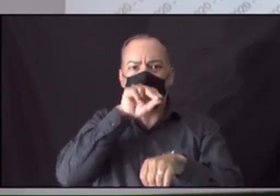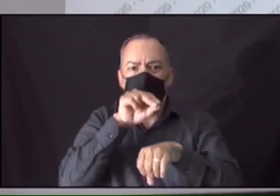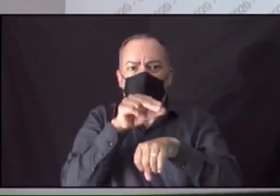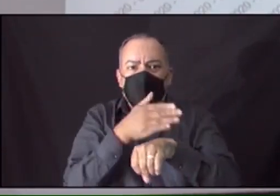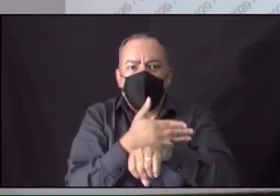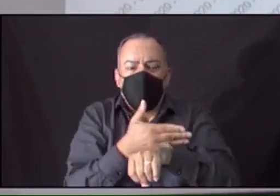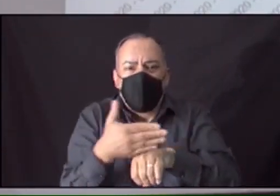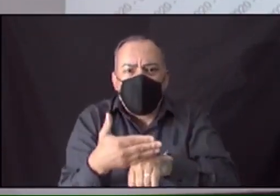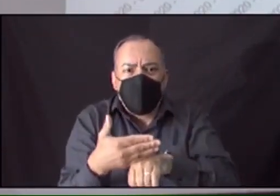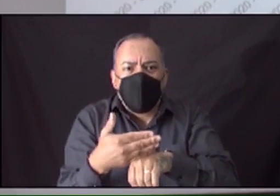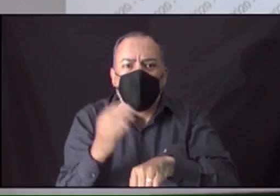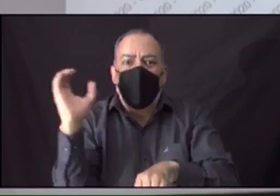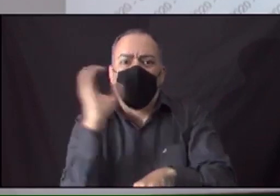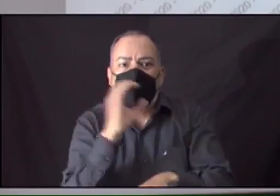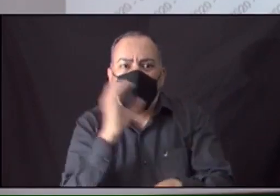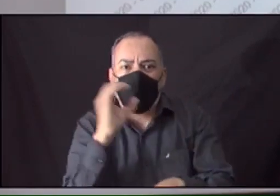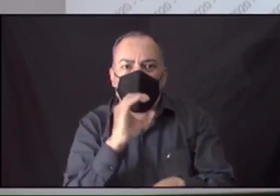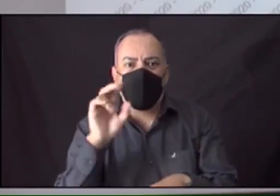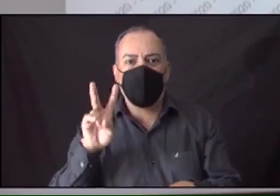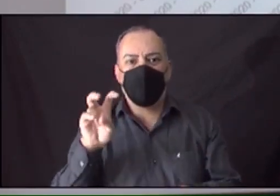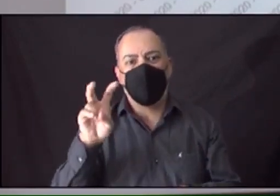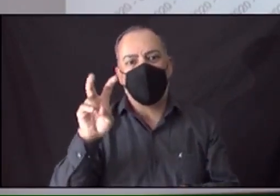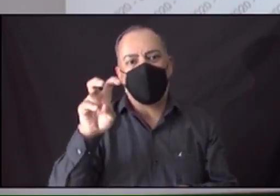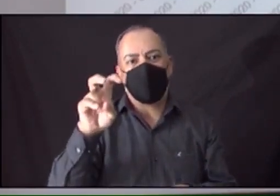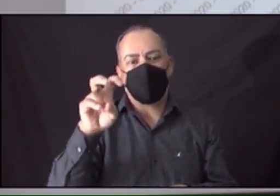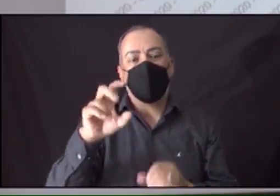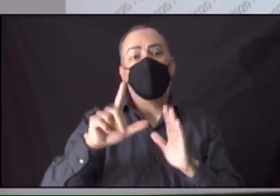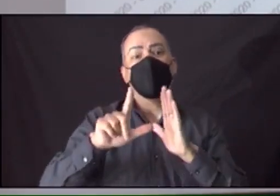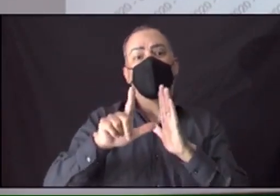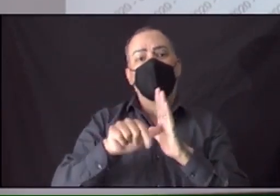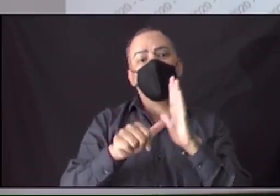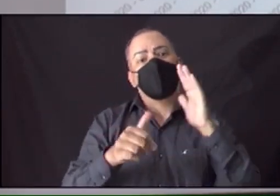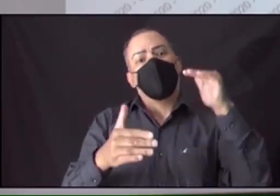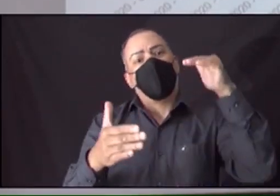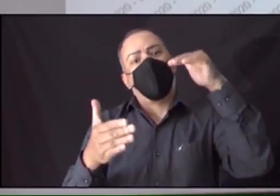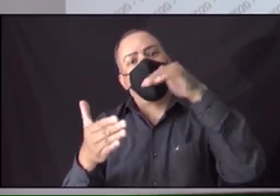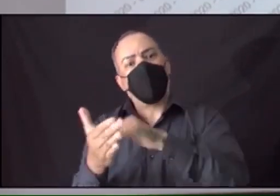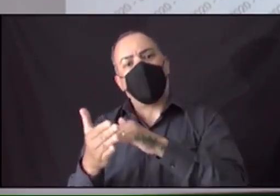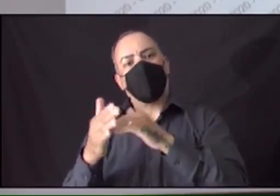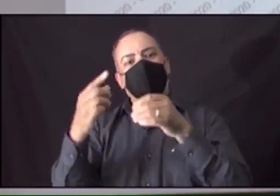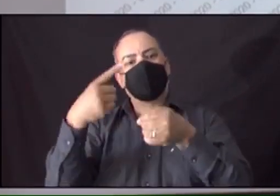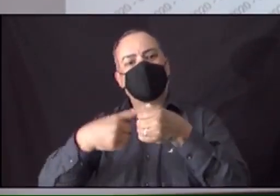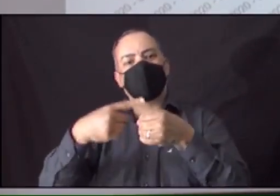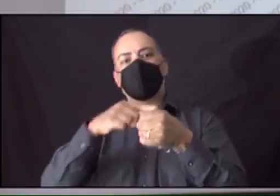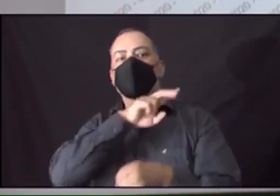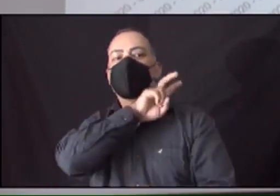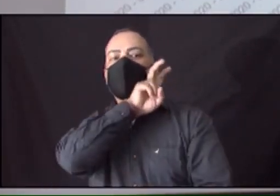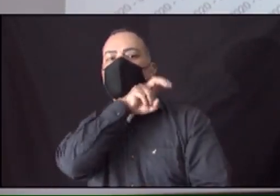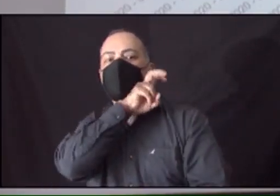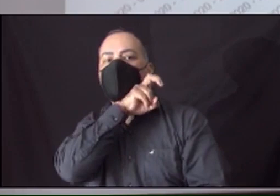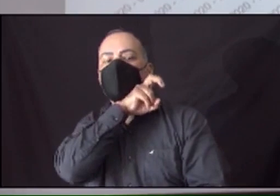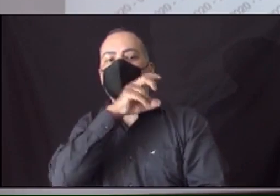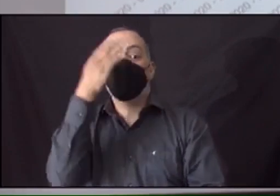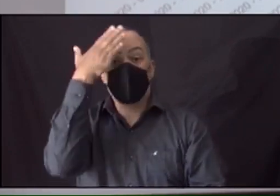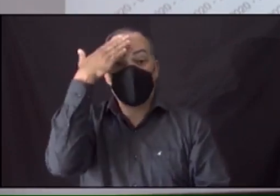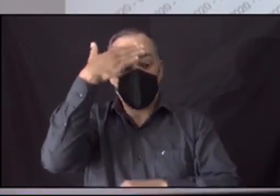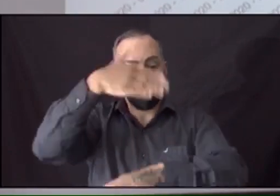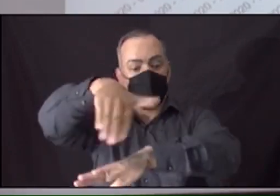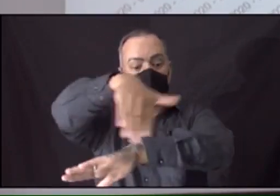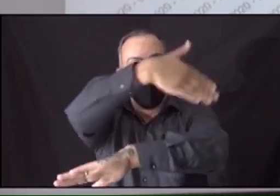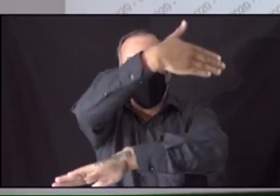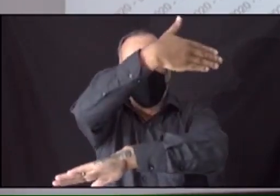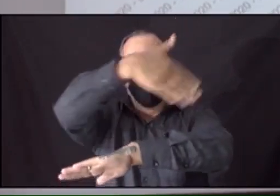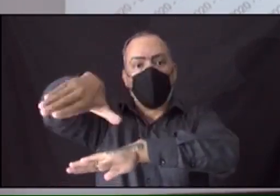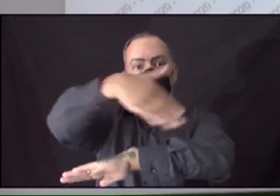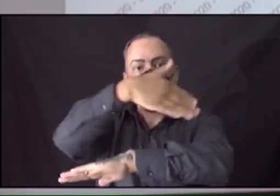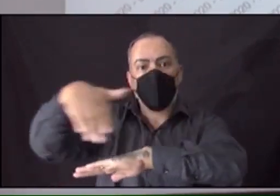fluxo, e aí a tendência foi a Cascavel. Porque a gente sabe que as rodovias, onde as pessoas circulam, é